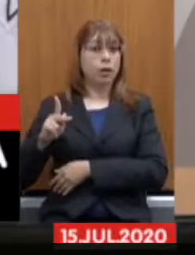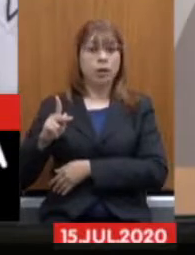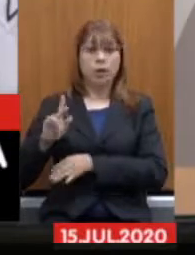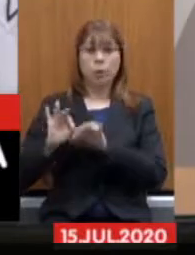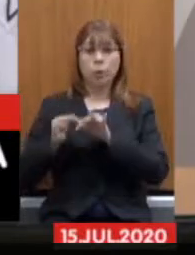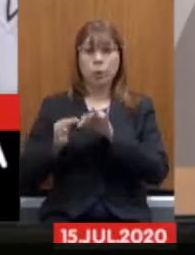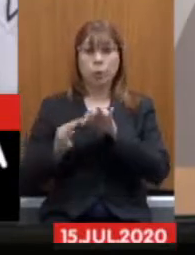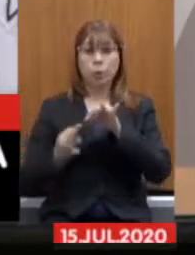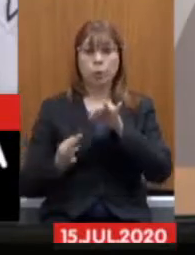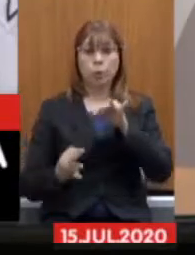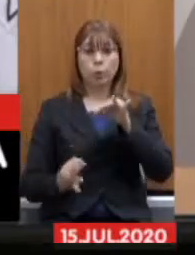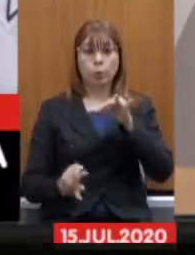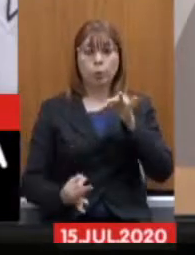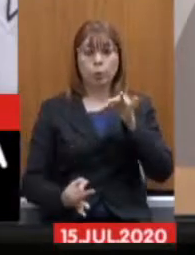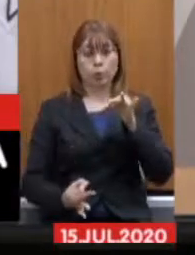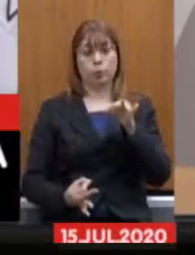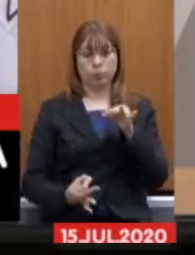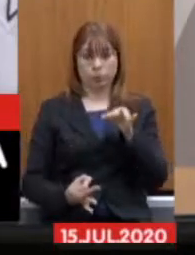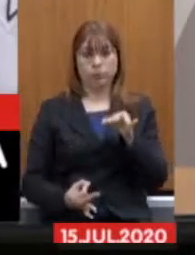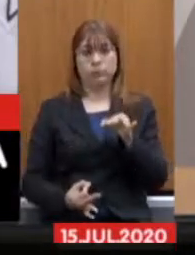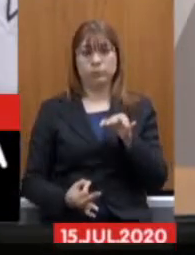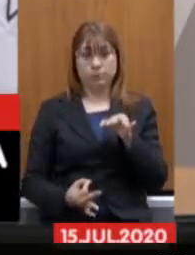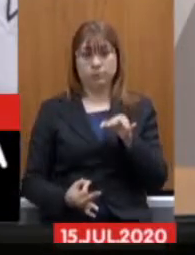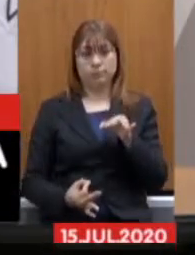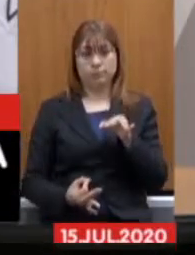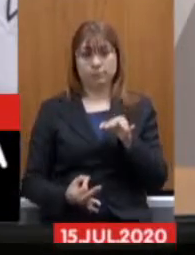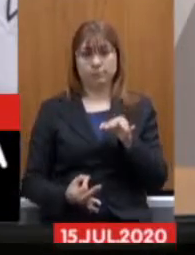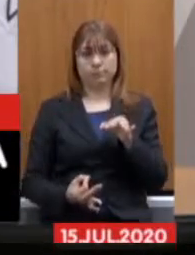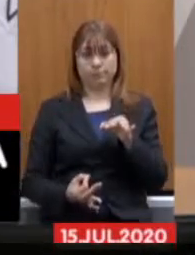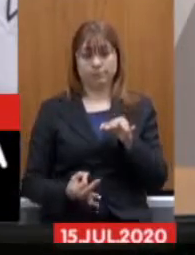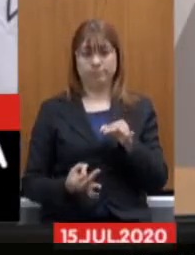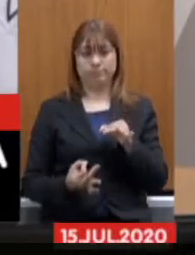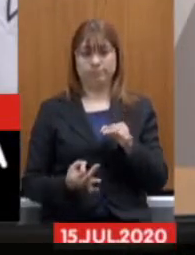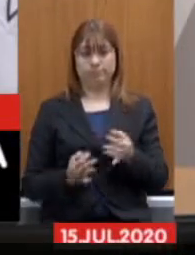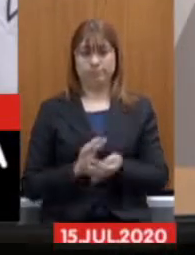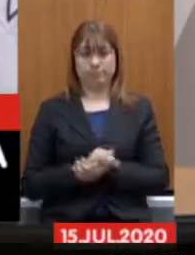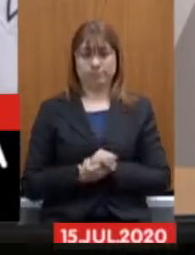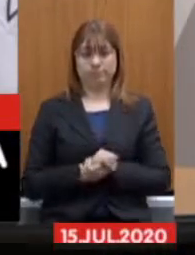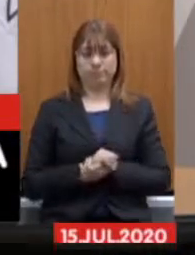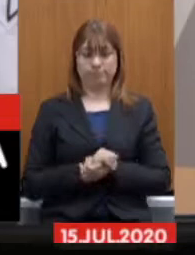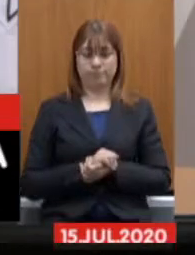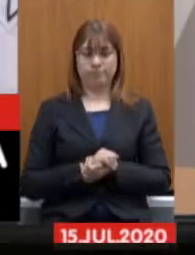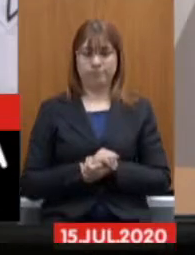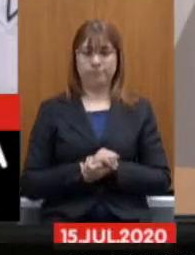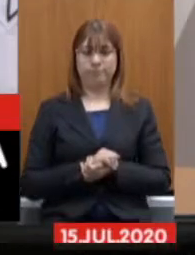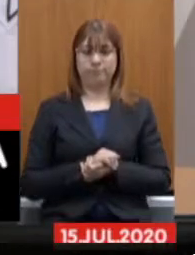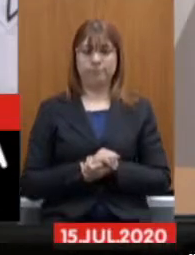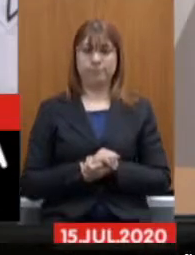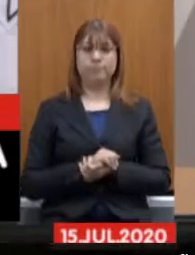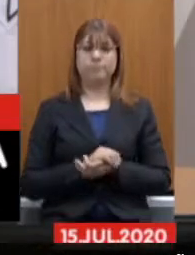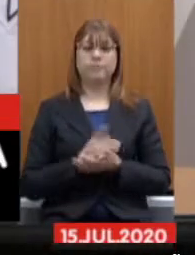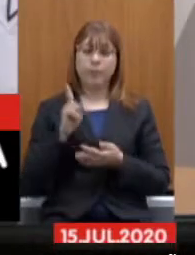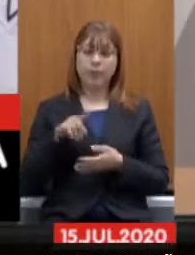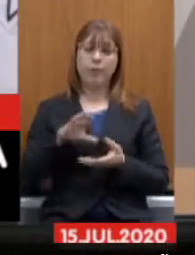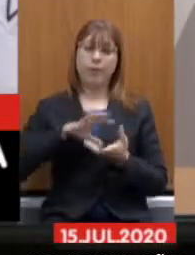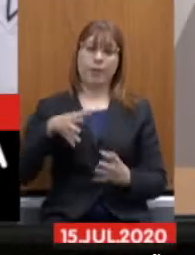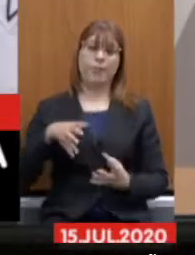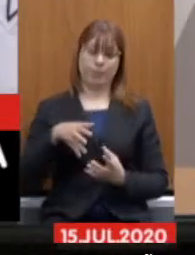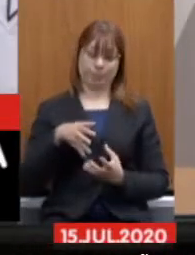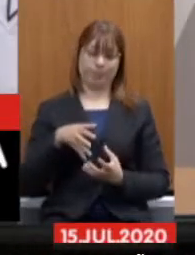infinitamente inferiores ao que são praticados hoje para o trabalhador nativo essa reforma